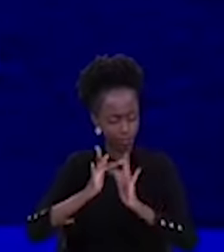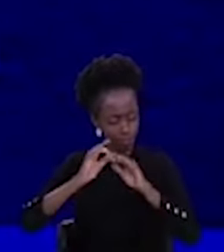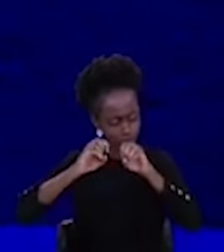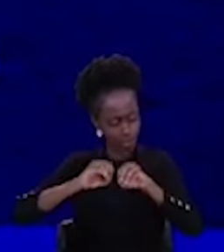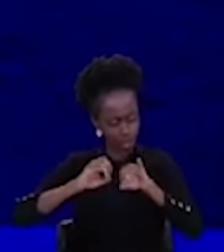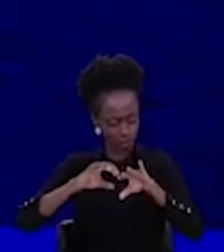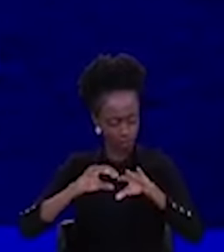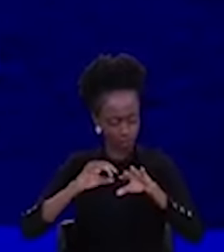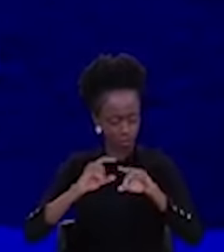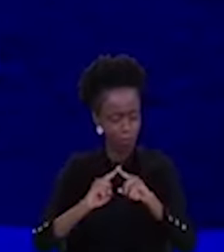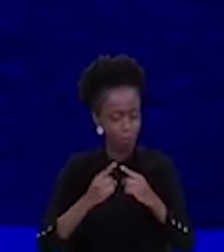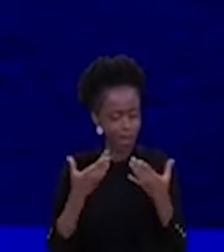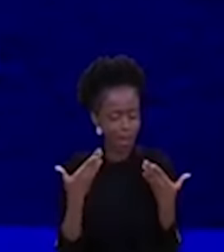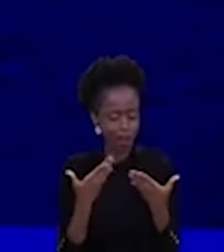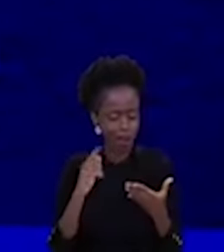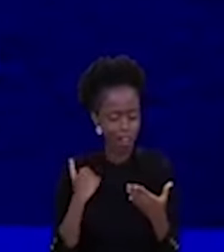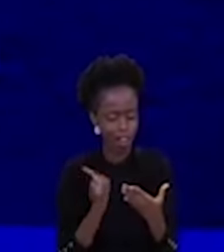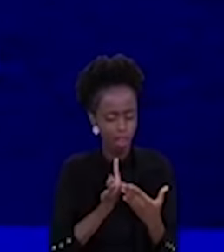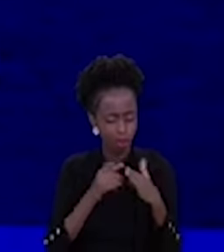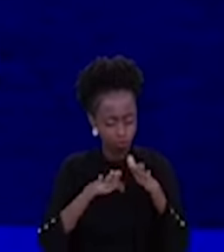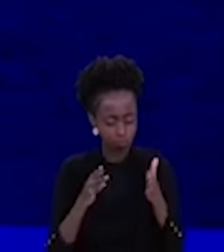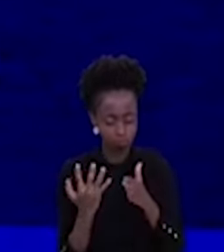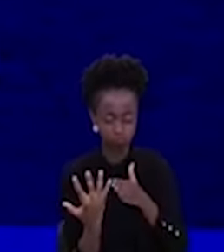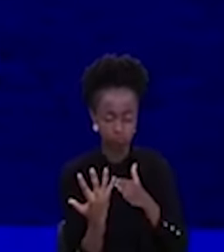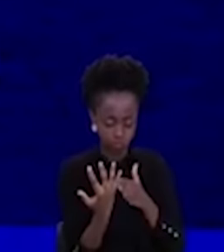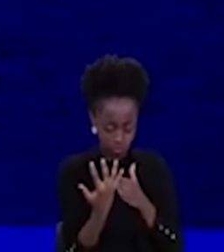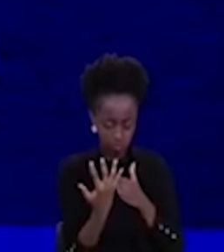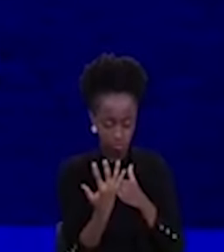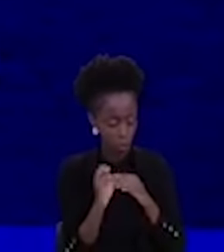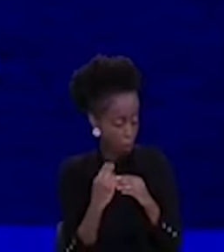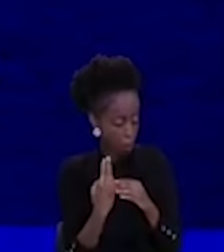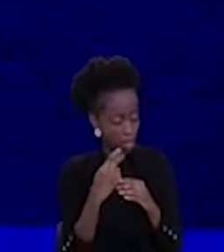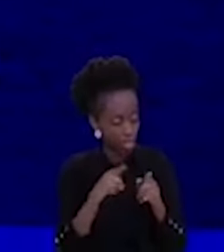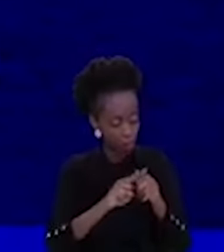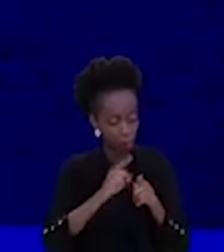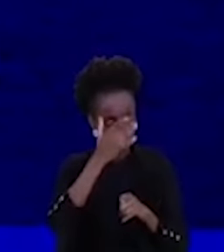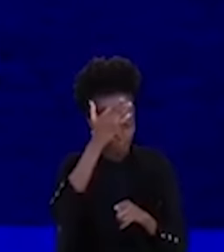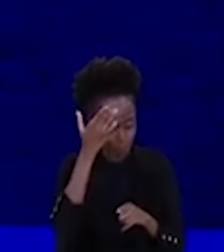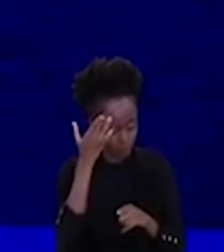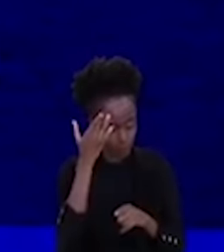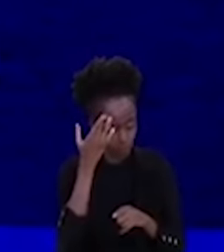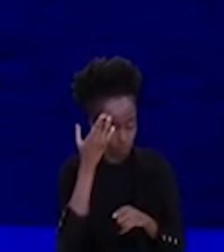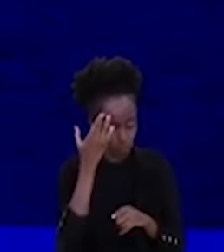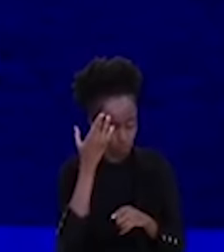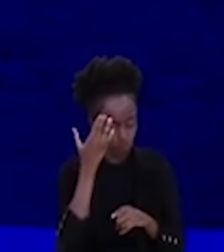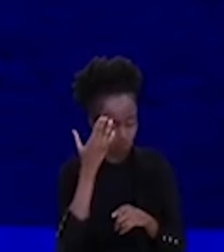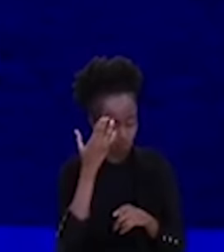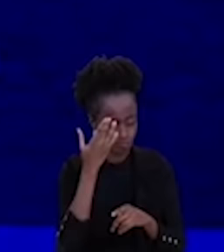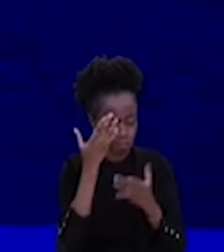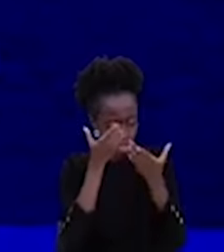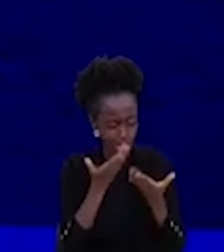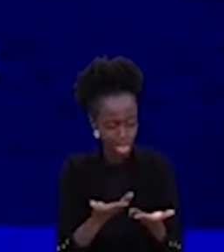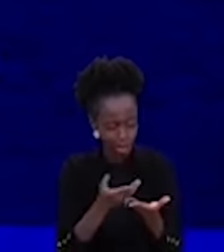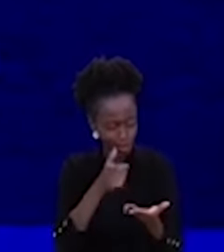teu altar, como também os que estão nos seus respectivos lugares, fazem